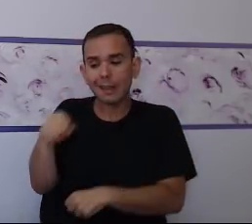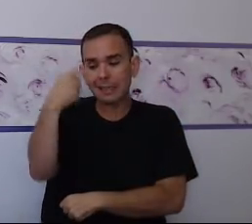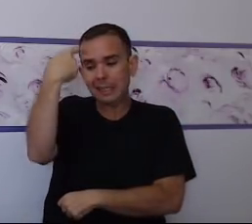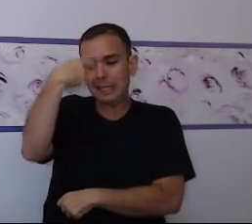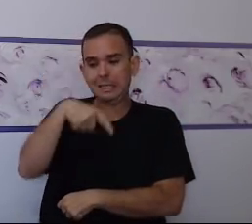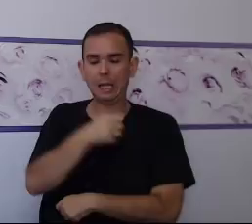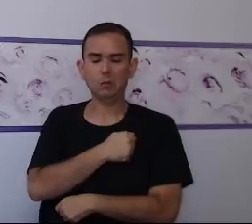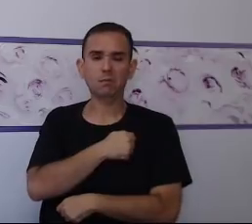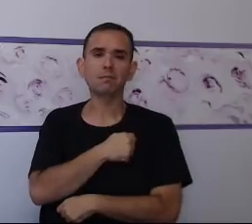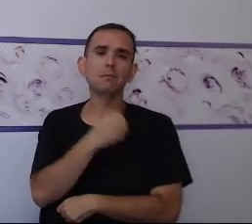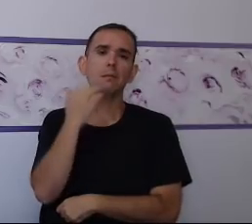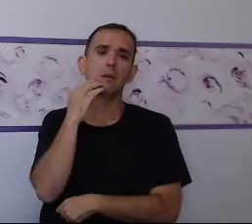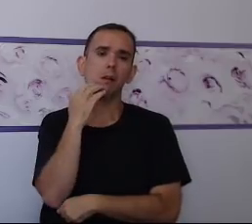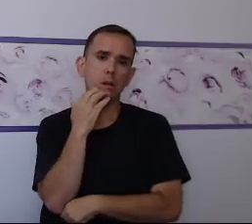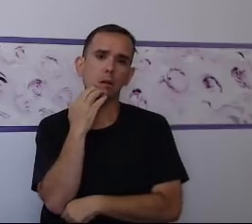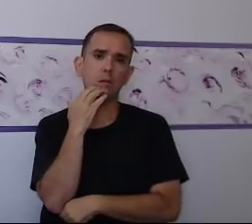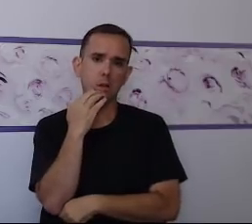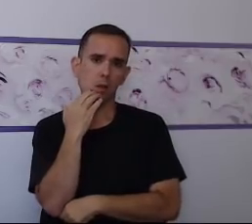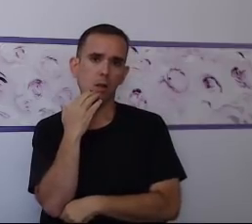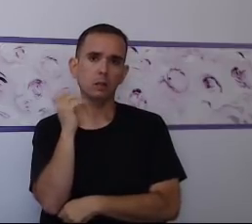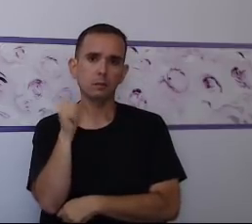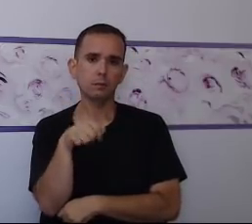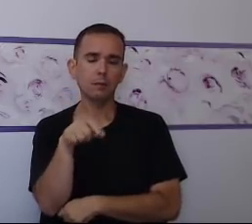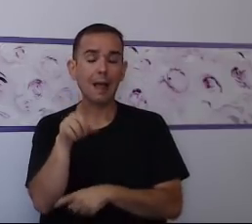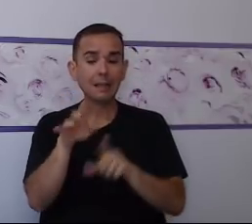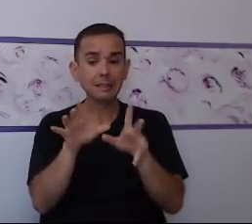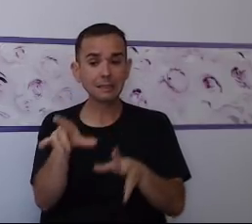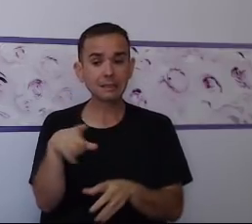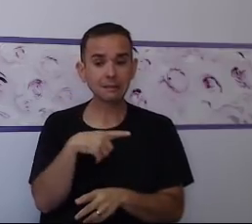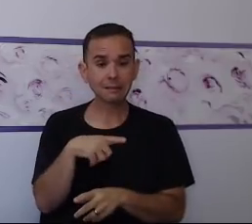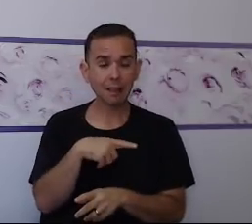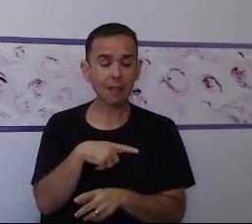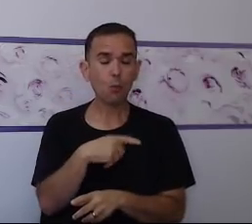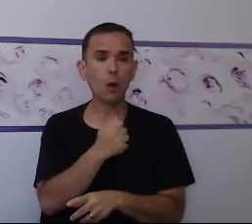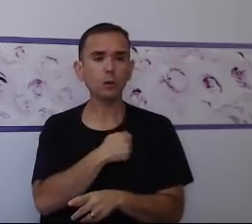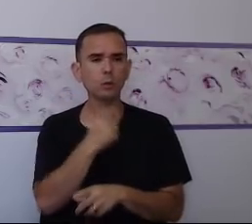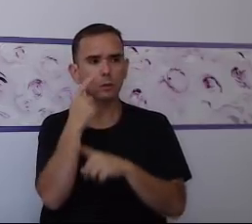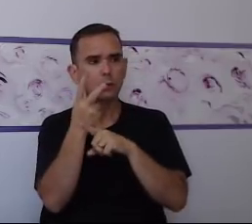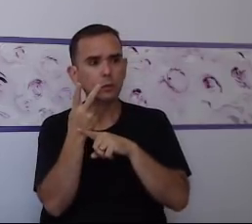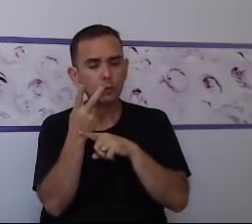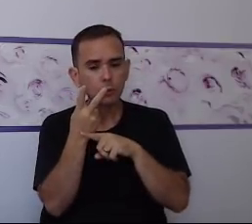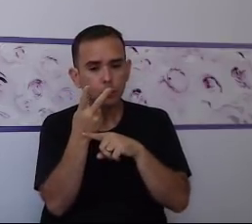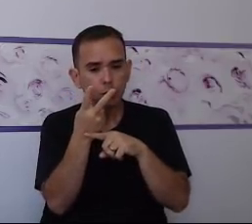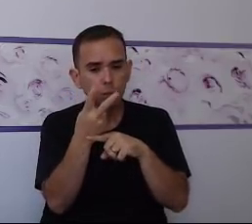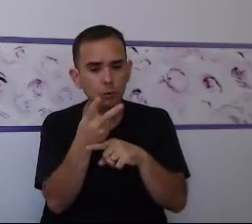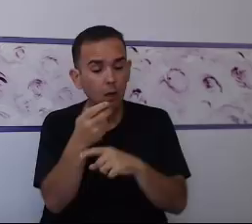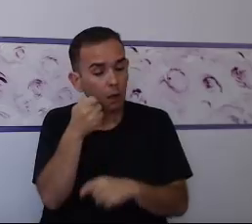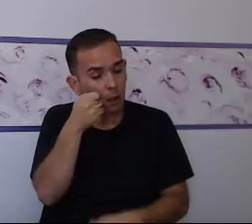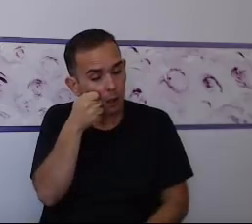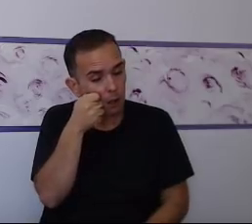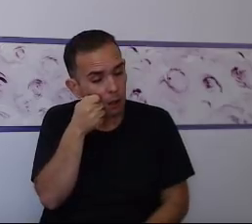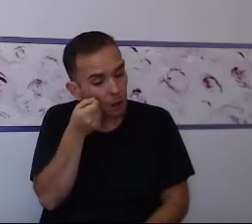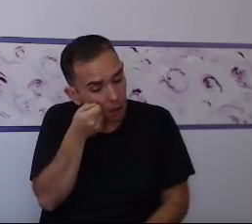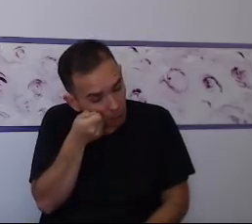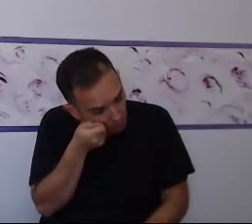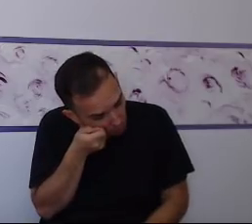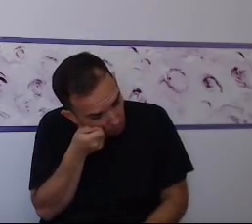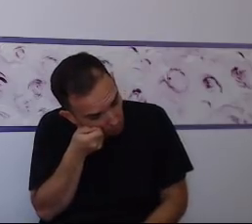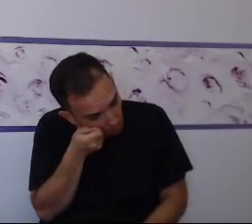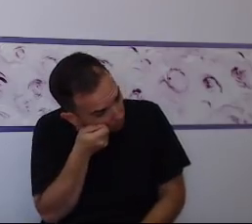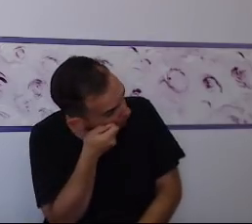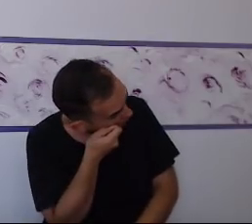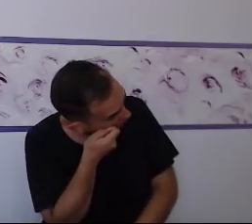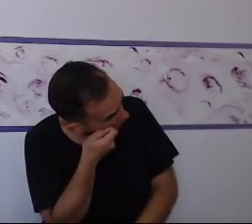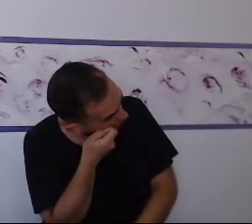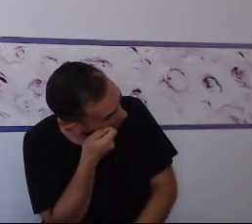está alterado. Então, às vezes, a gente tem um aluno que está procurando o foco, aí ele olha, tenta virar,